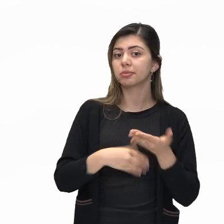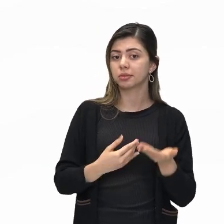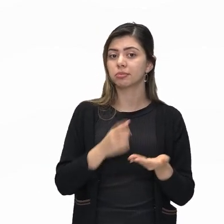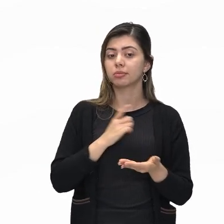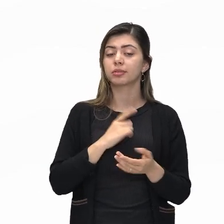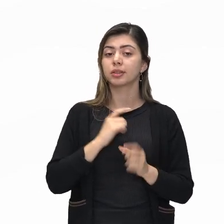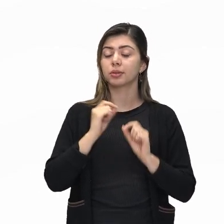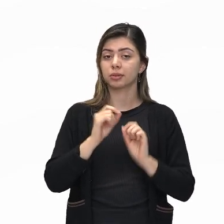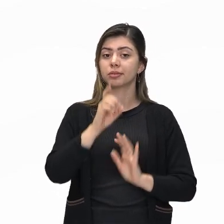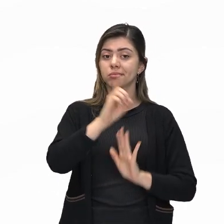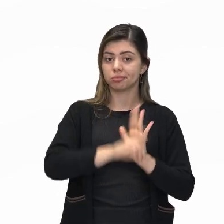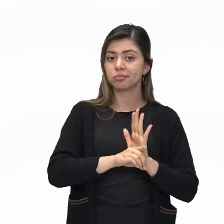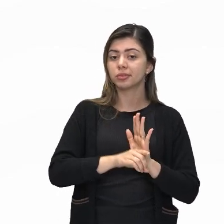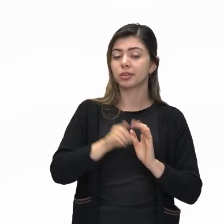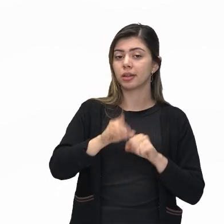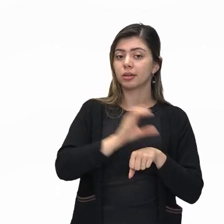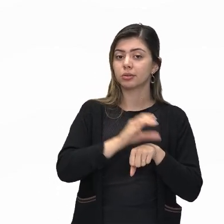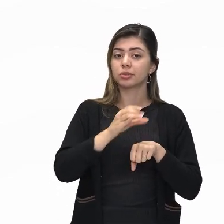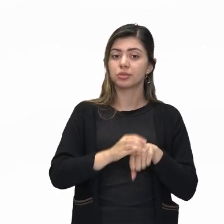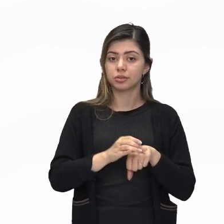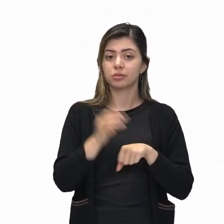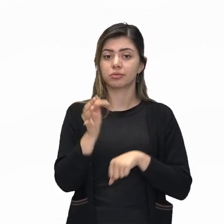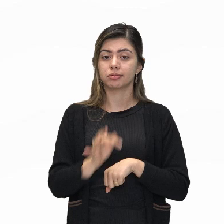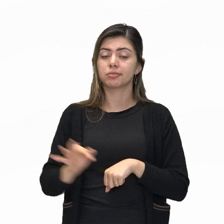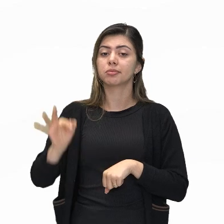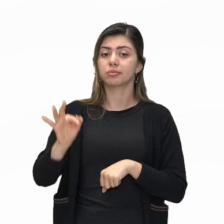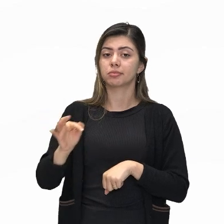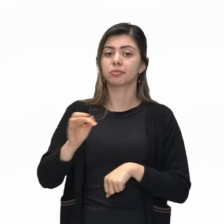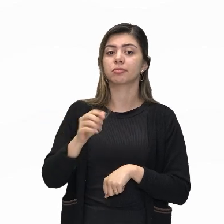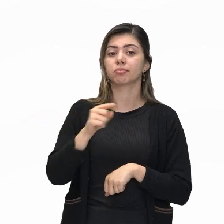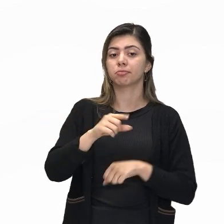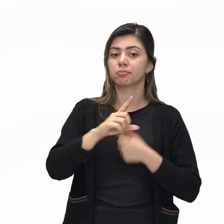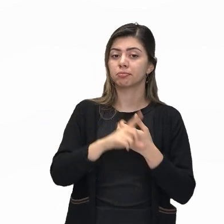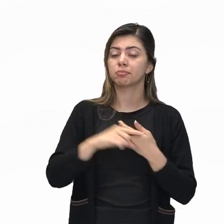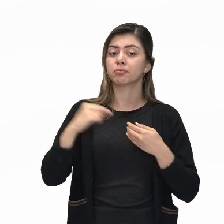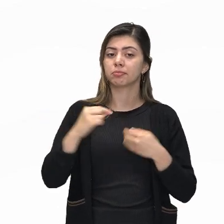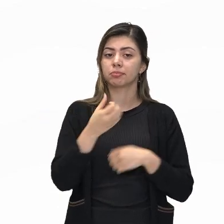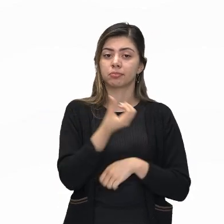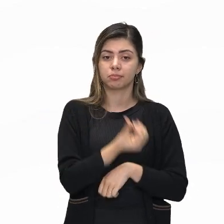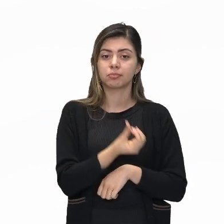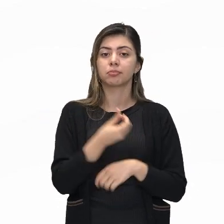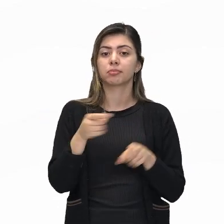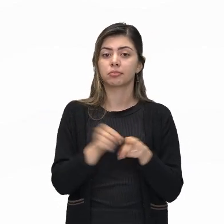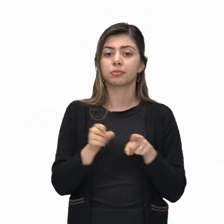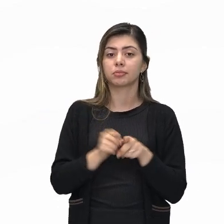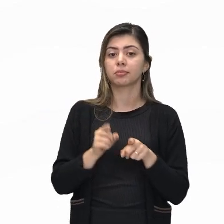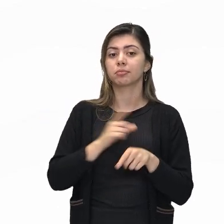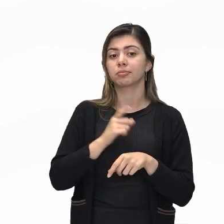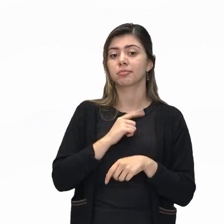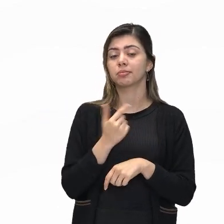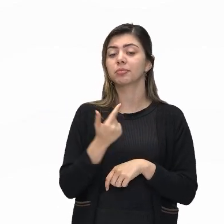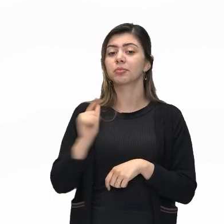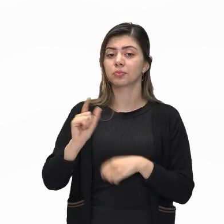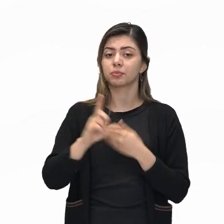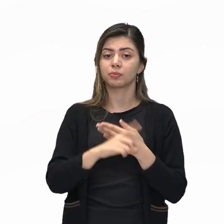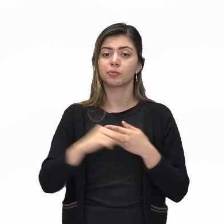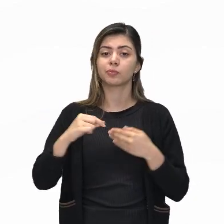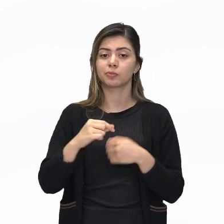na Constituição Federal, no artigo 6º, e na Declaração Universal dos Direitos Humanos, através do